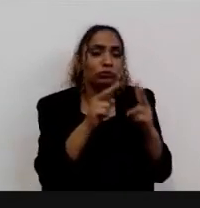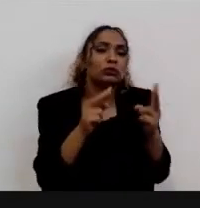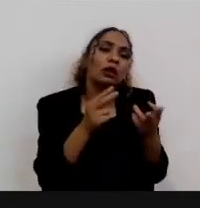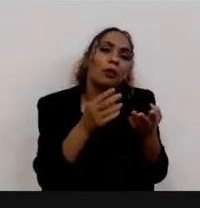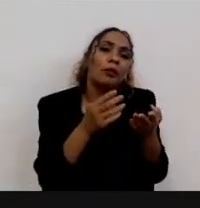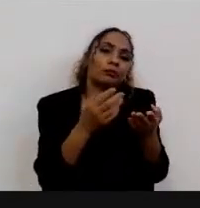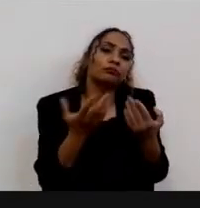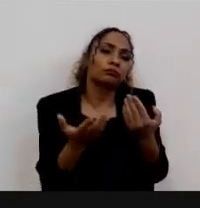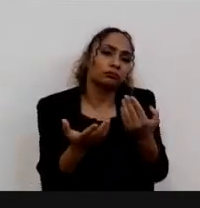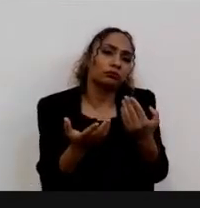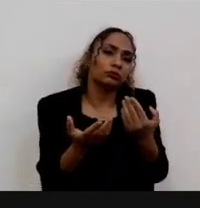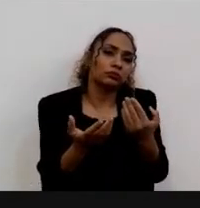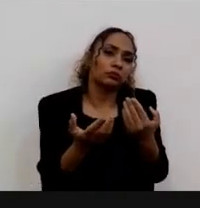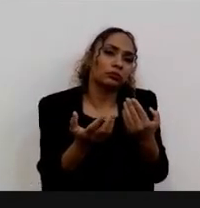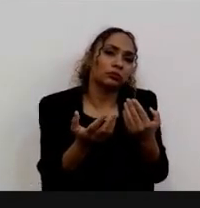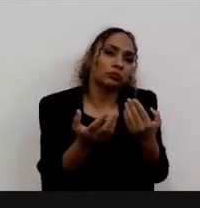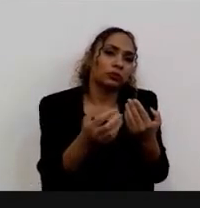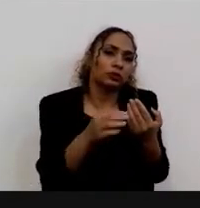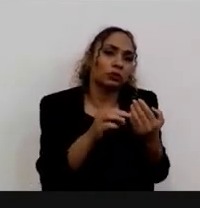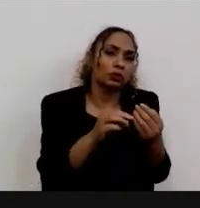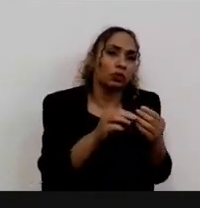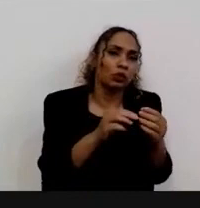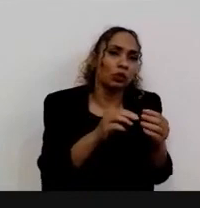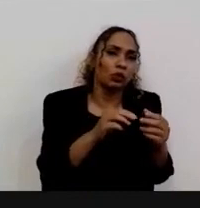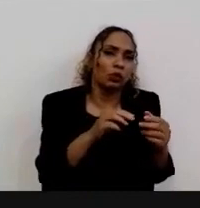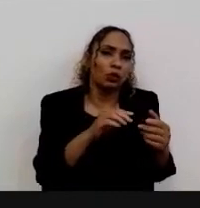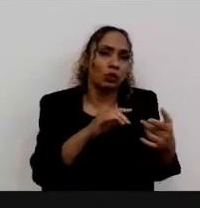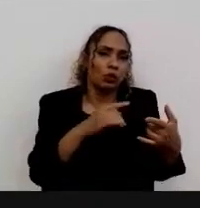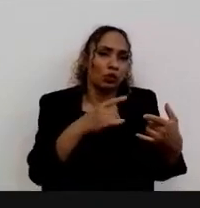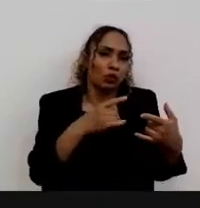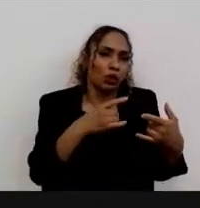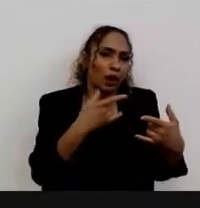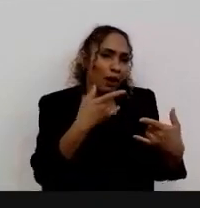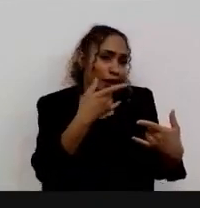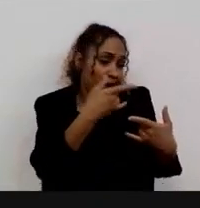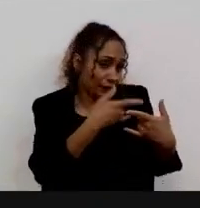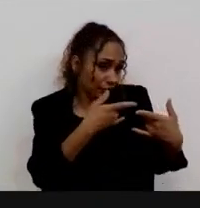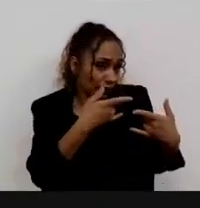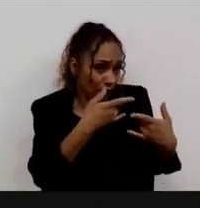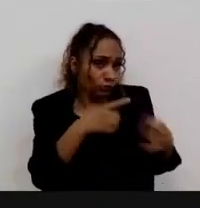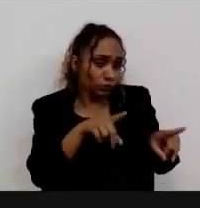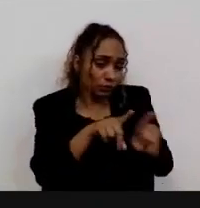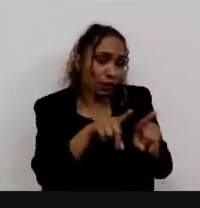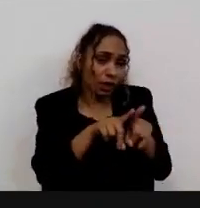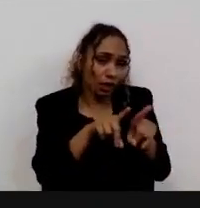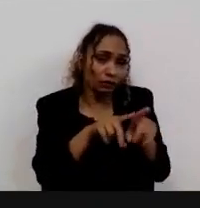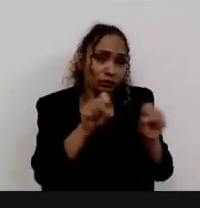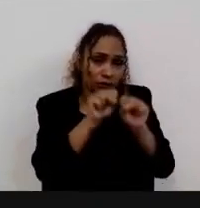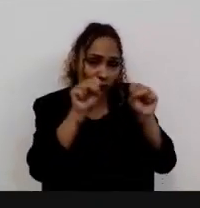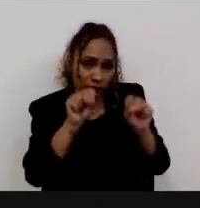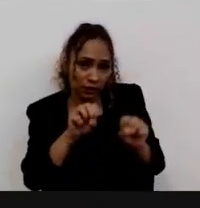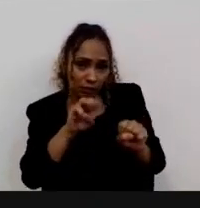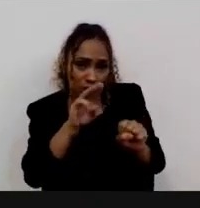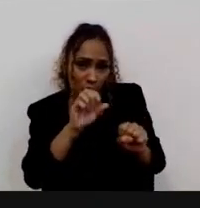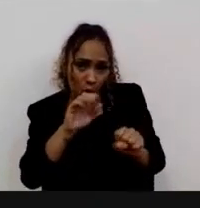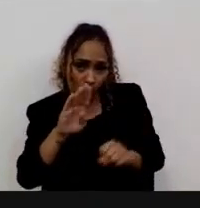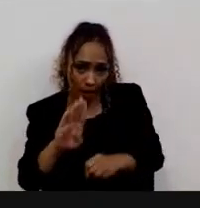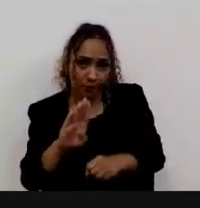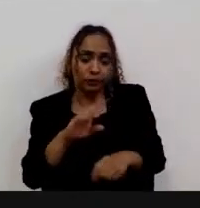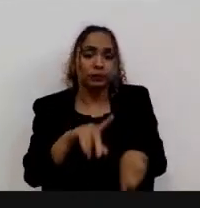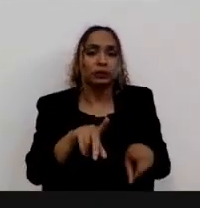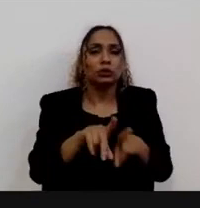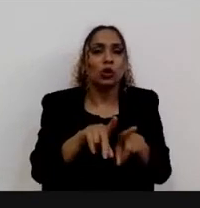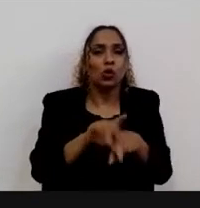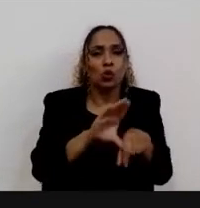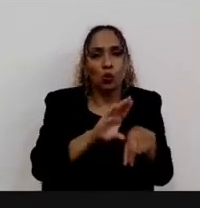automatizava tanto o Excel, né, quanto os sistemas web. Foi um curso presencial, né, antes da pandemia. A gente